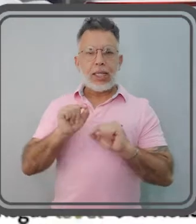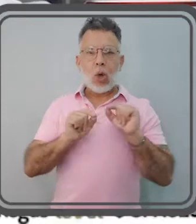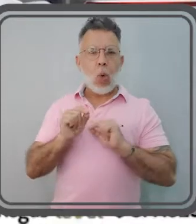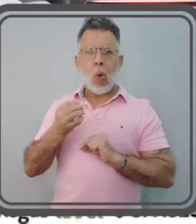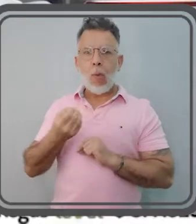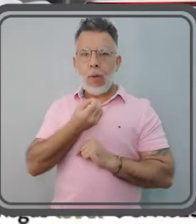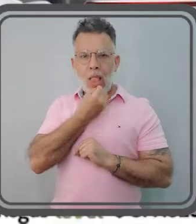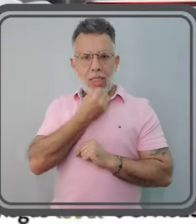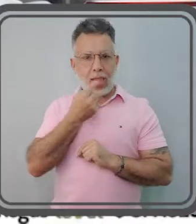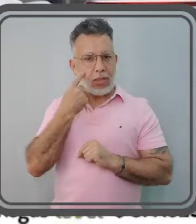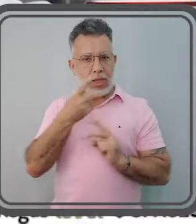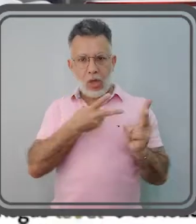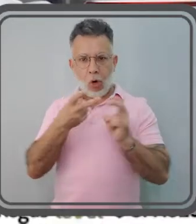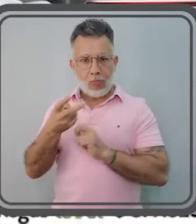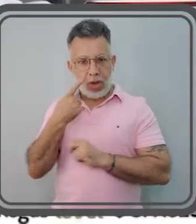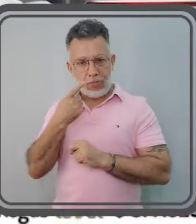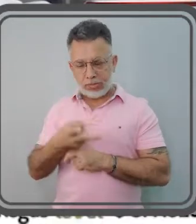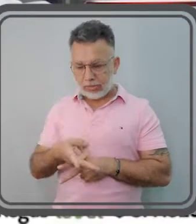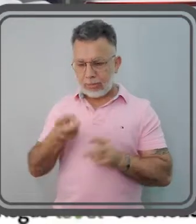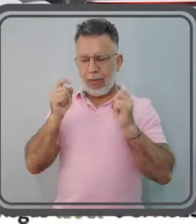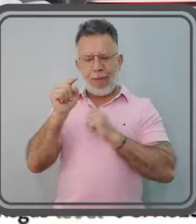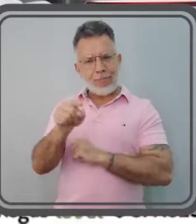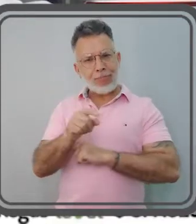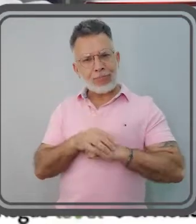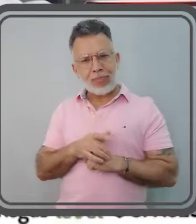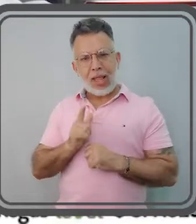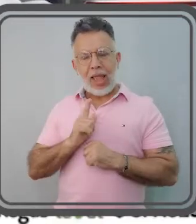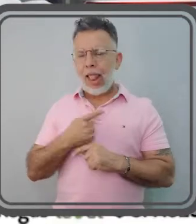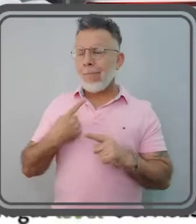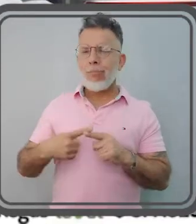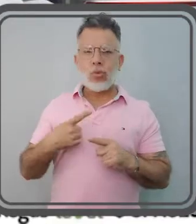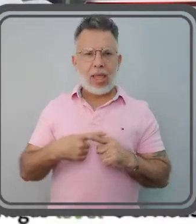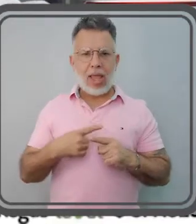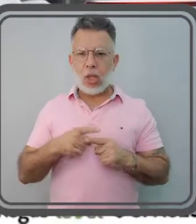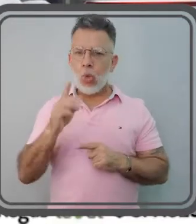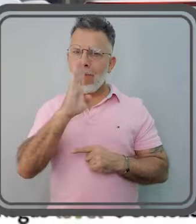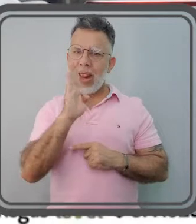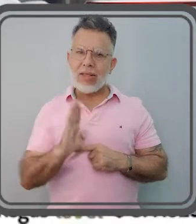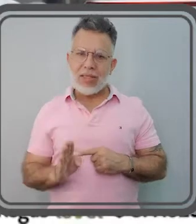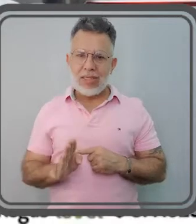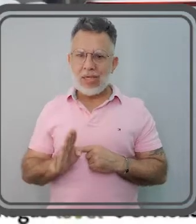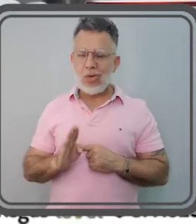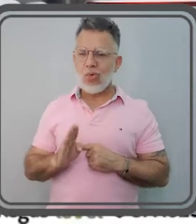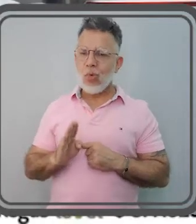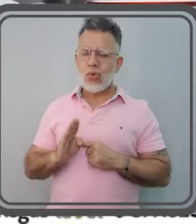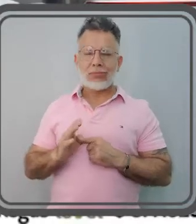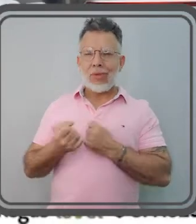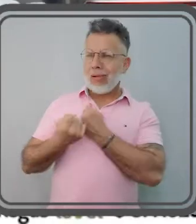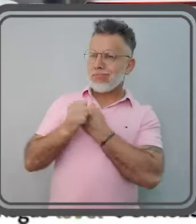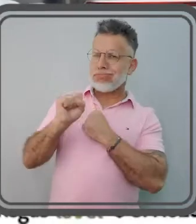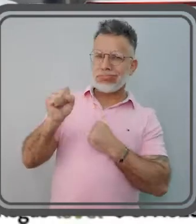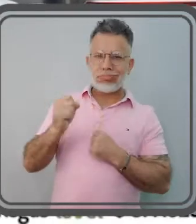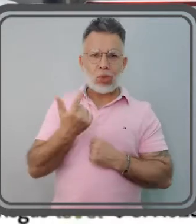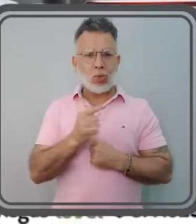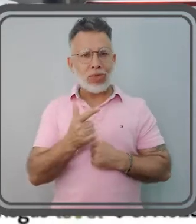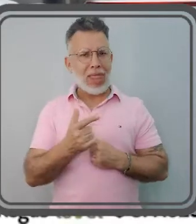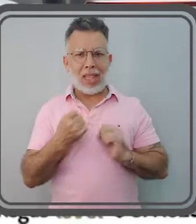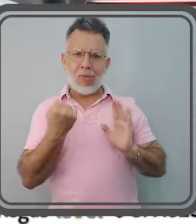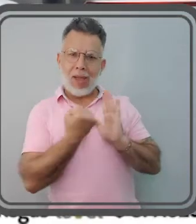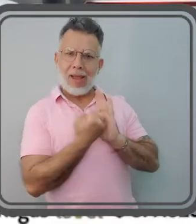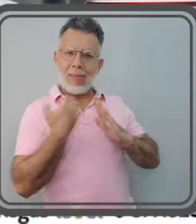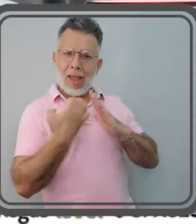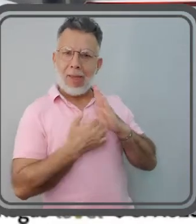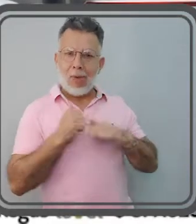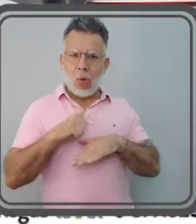que no Brasil, tamanho que nós somos, a gente não tem nenhuma marca aí com mais de 1.000 lojas, por exemplo. E aí foi onde nós